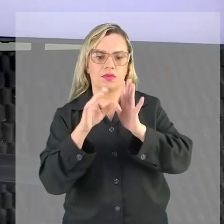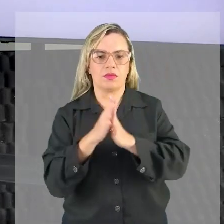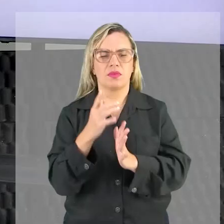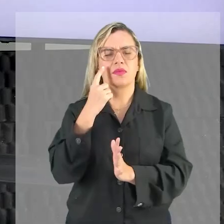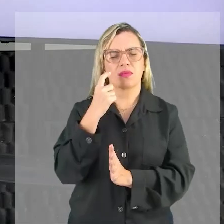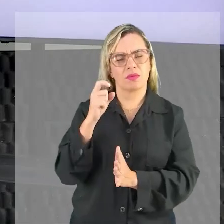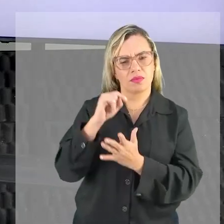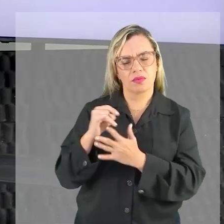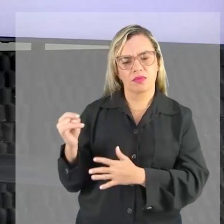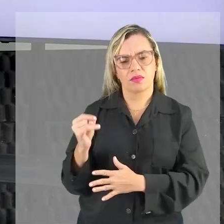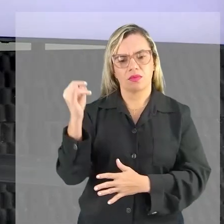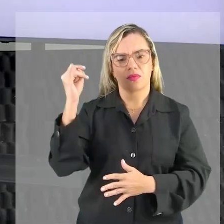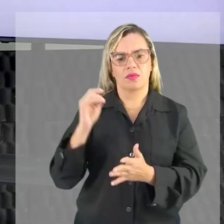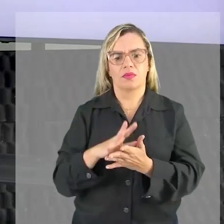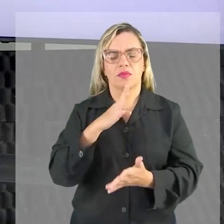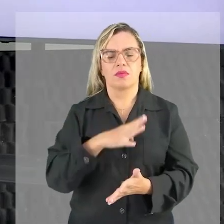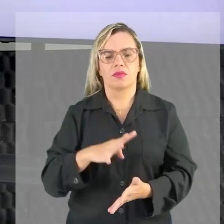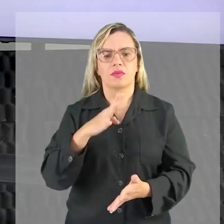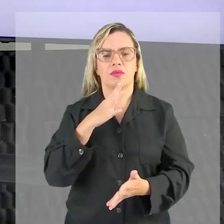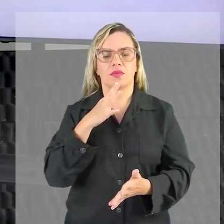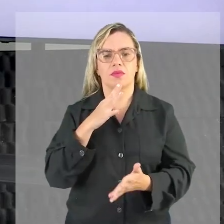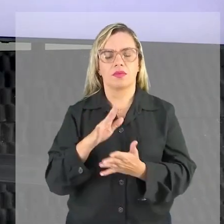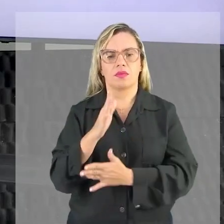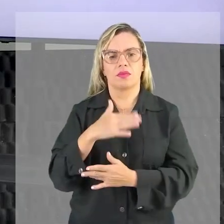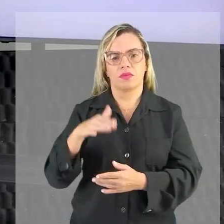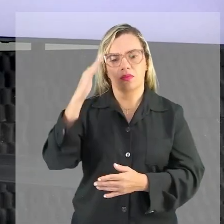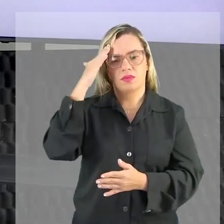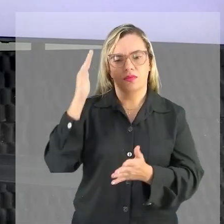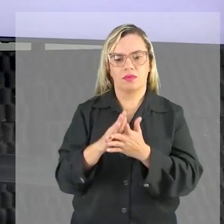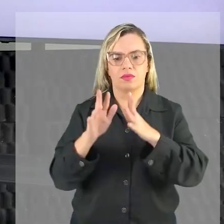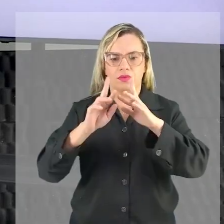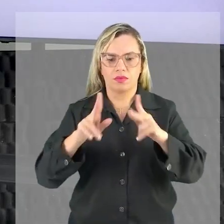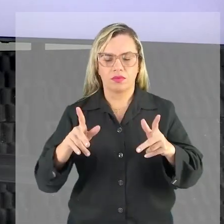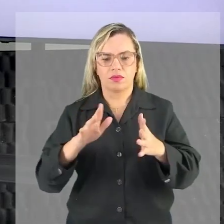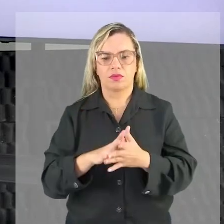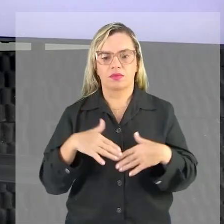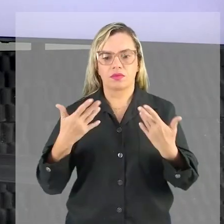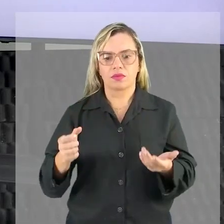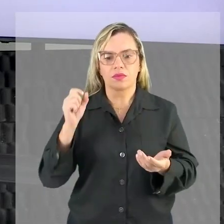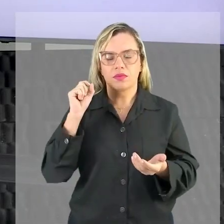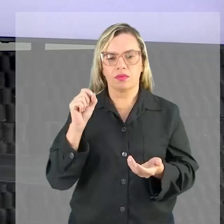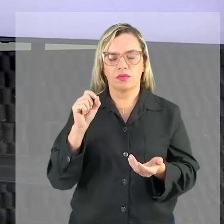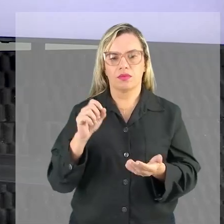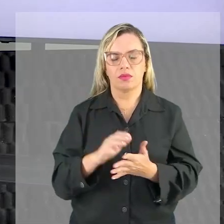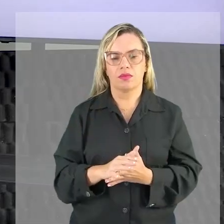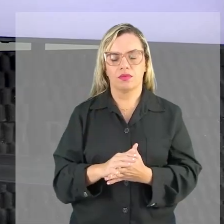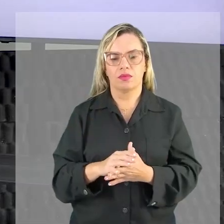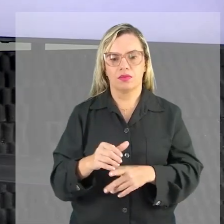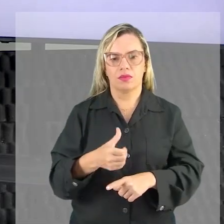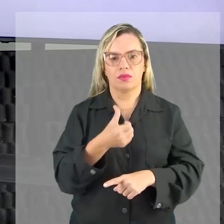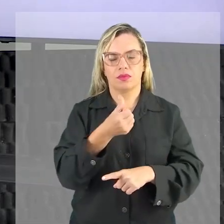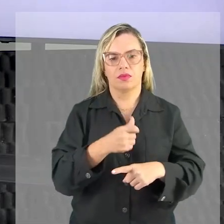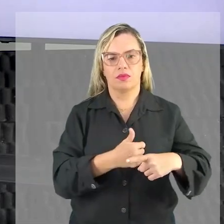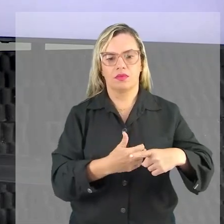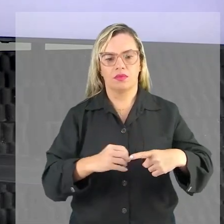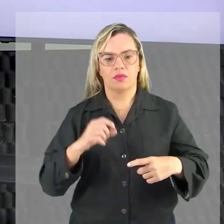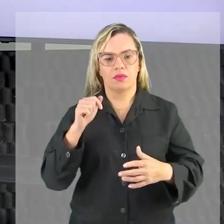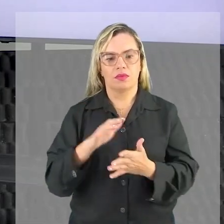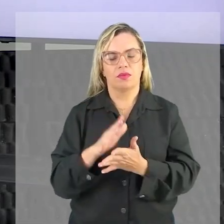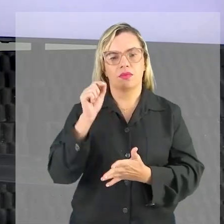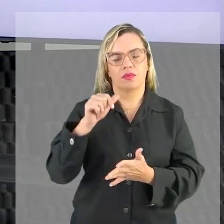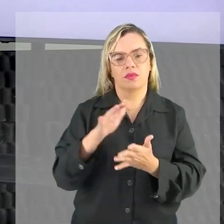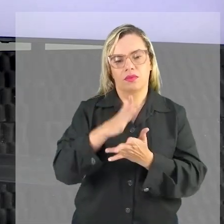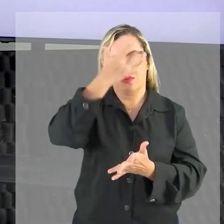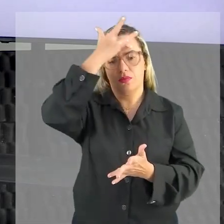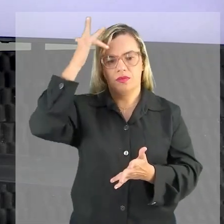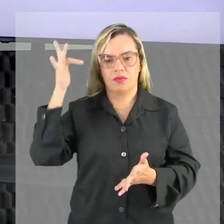de conhecermos e entender a diferença entre elas, tá bom? Então vamos lá. 6 em cada 10